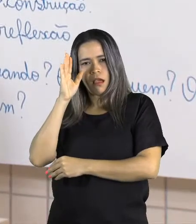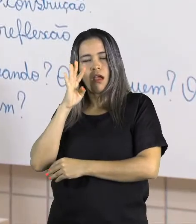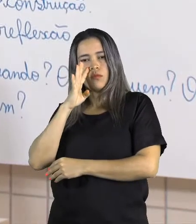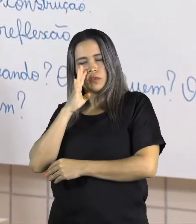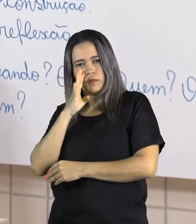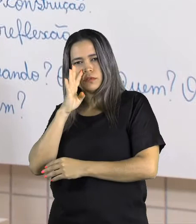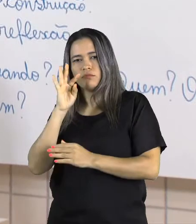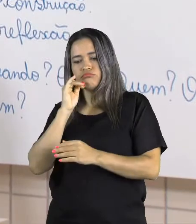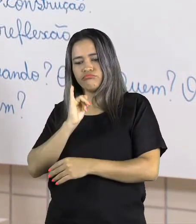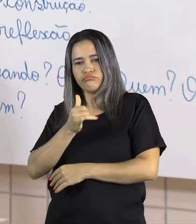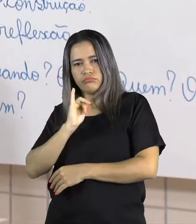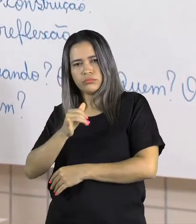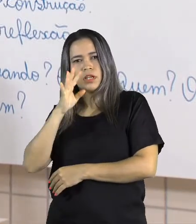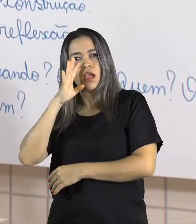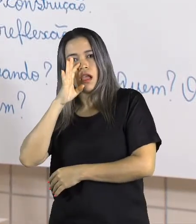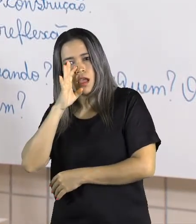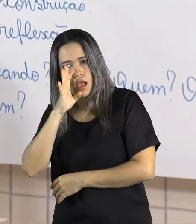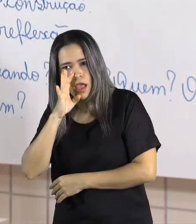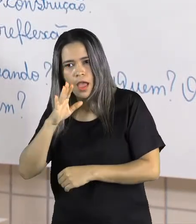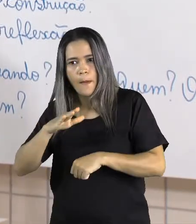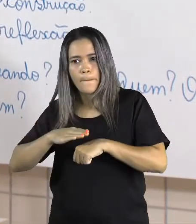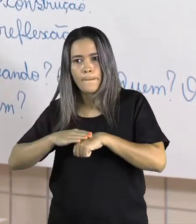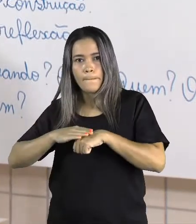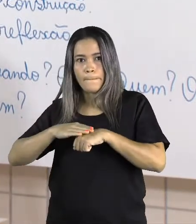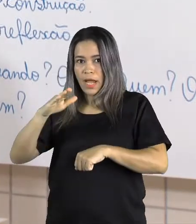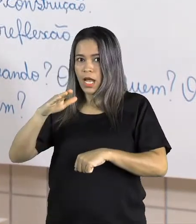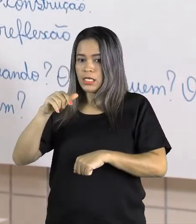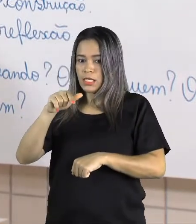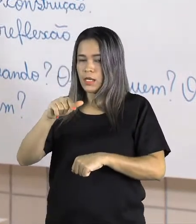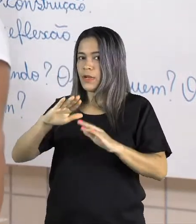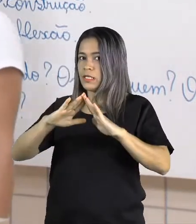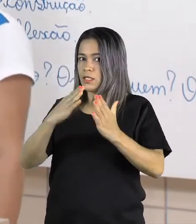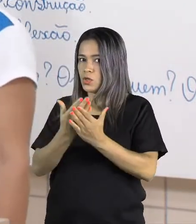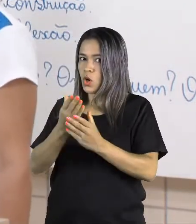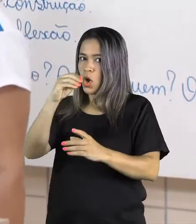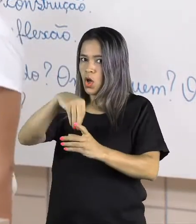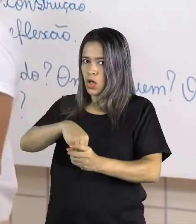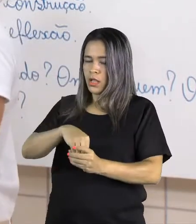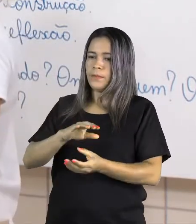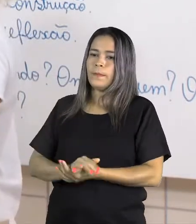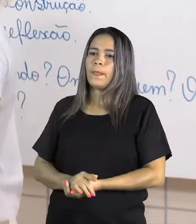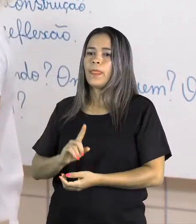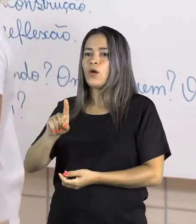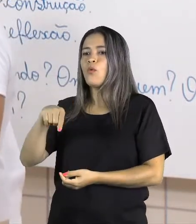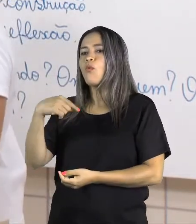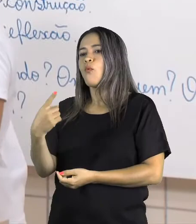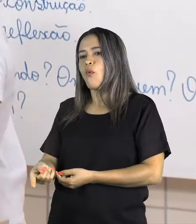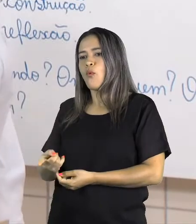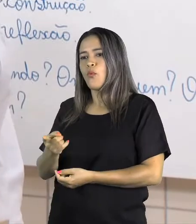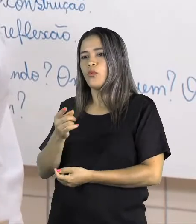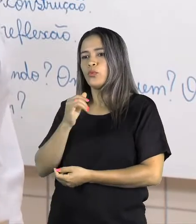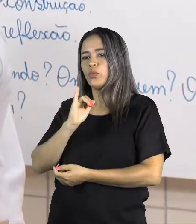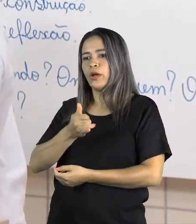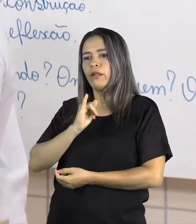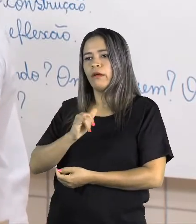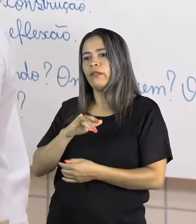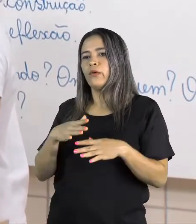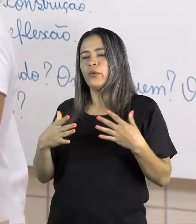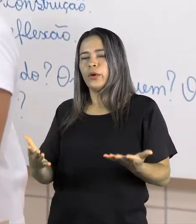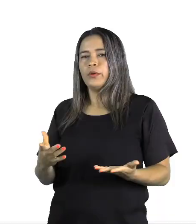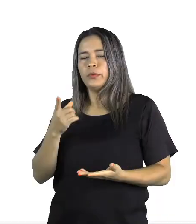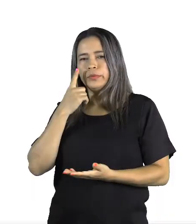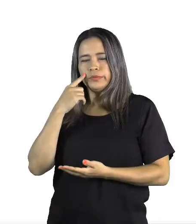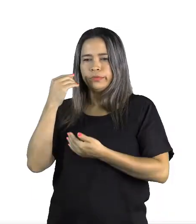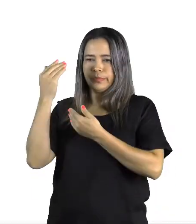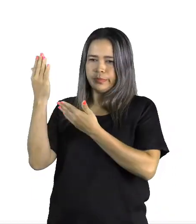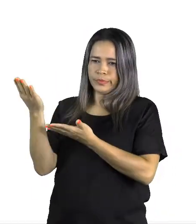este. Este é o relato mais escolar. O próximo relato, que eu vou te dar um exemplo, veja bem, na nossa tela. Esse é